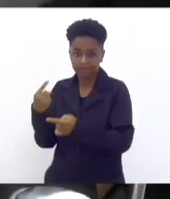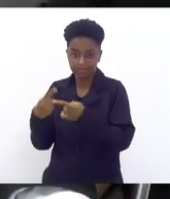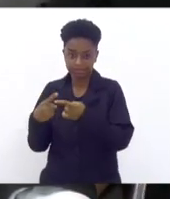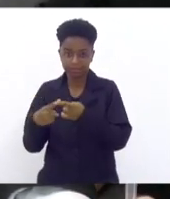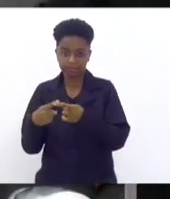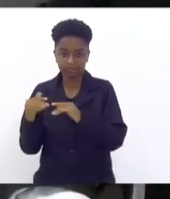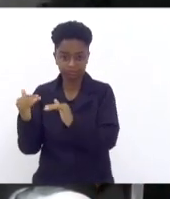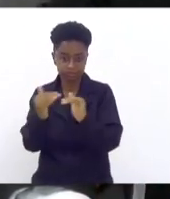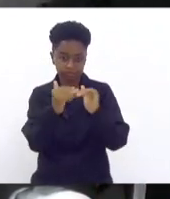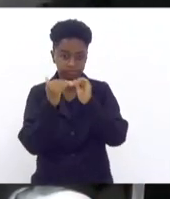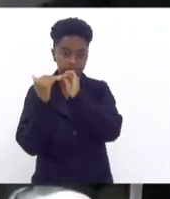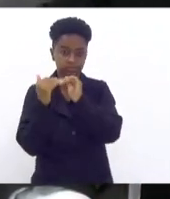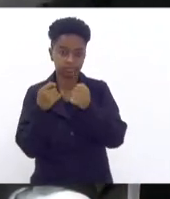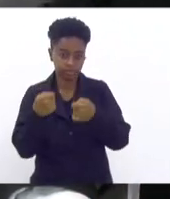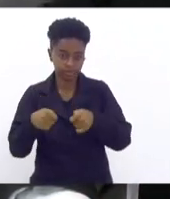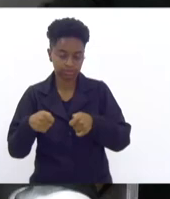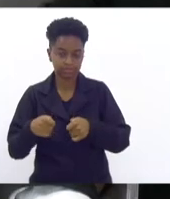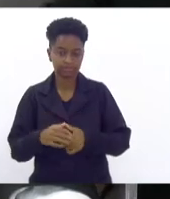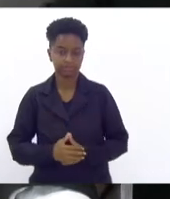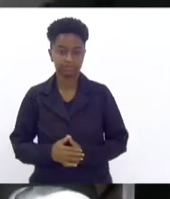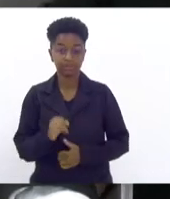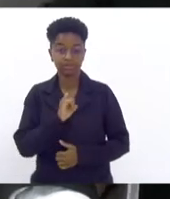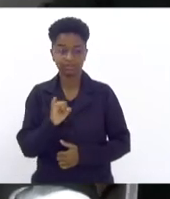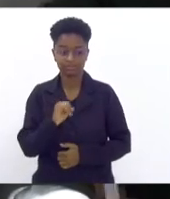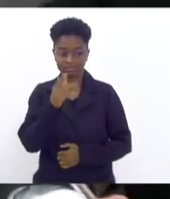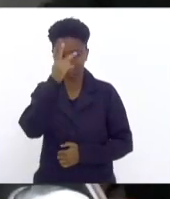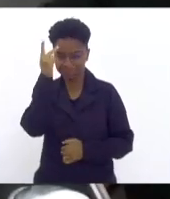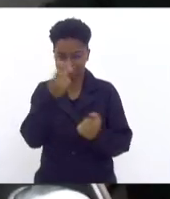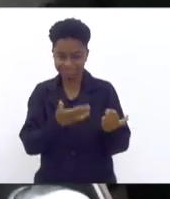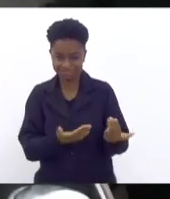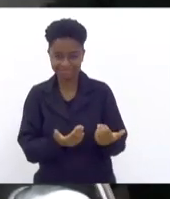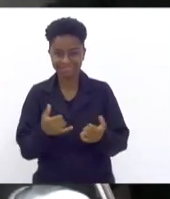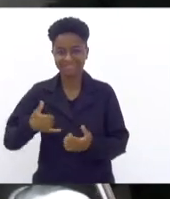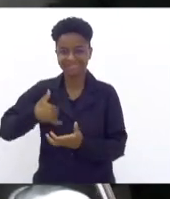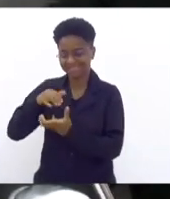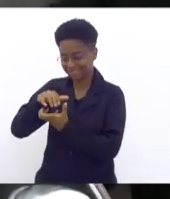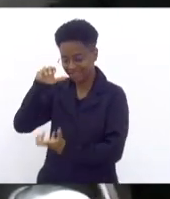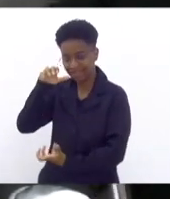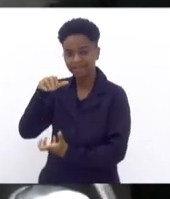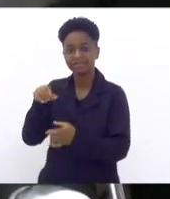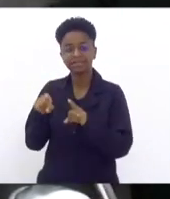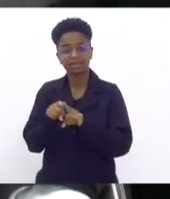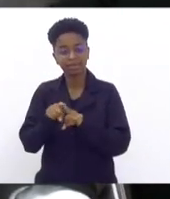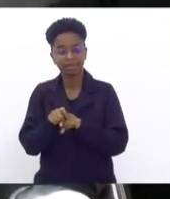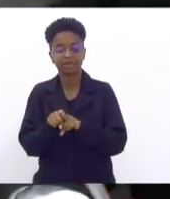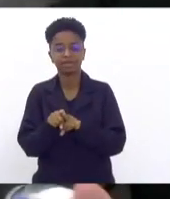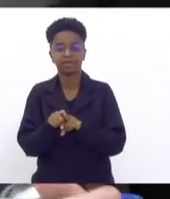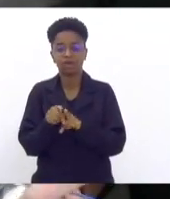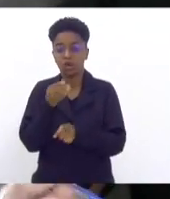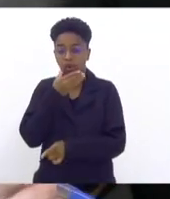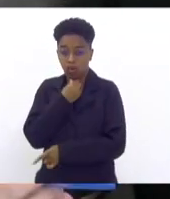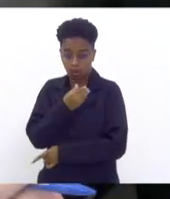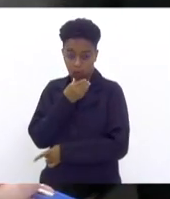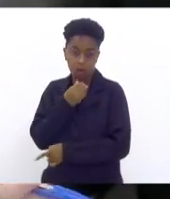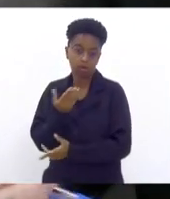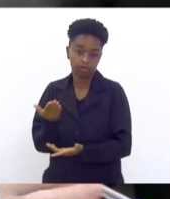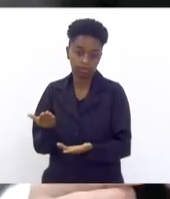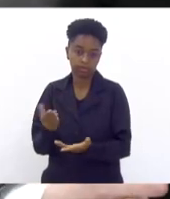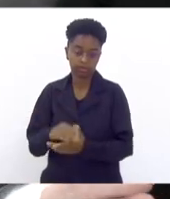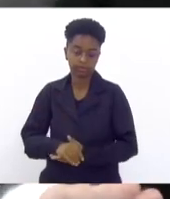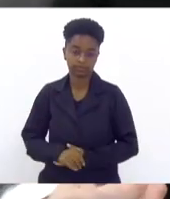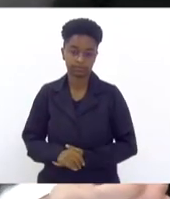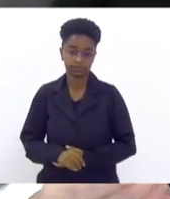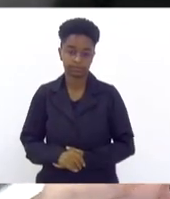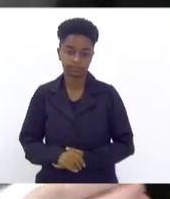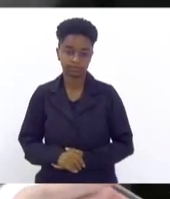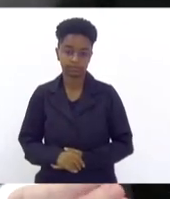isonomia. A passageiro que seja mais jovem, mais idoso. Perfeito. A passageiros que sejam homens,